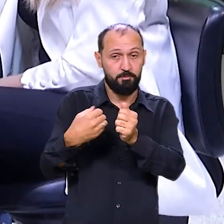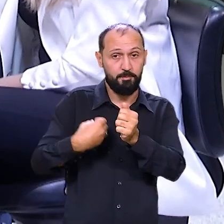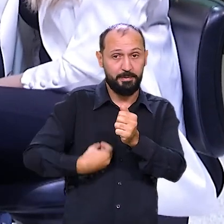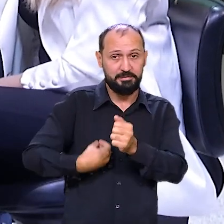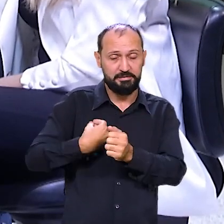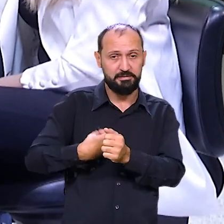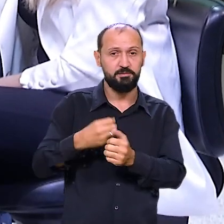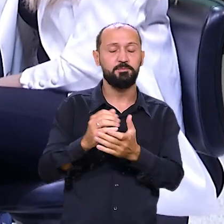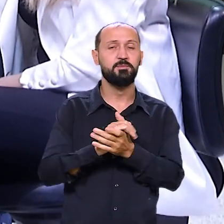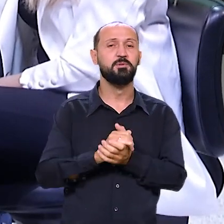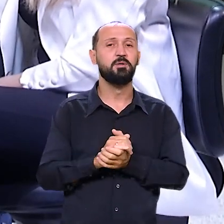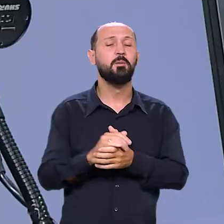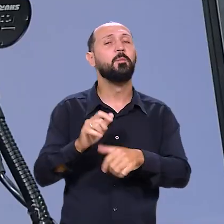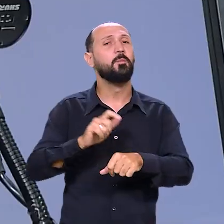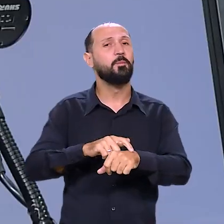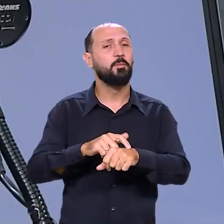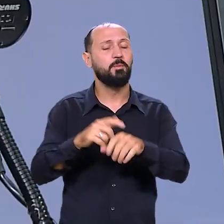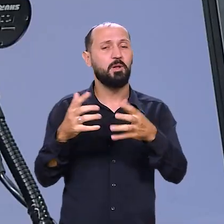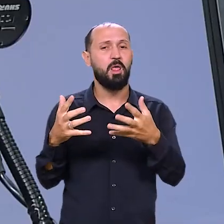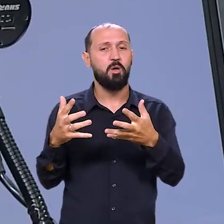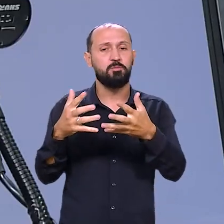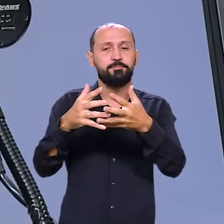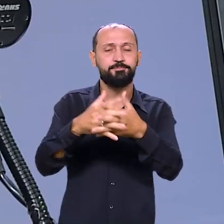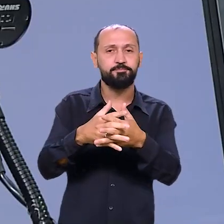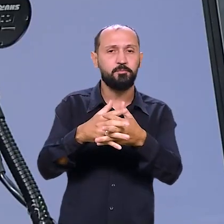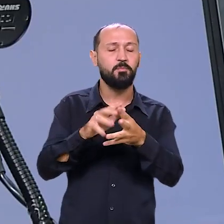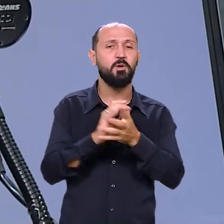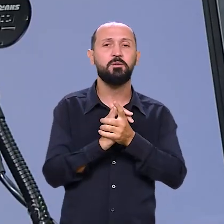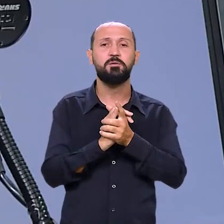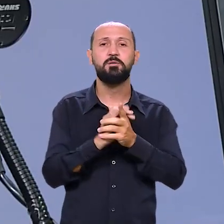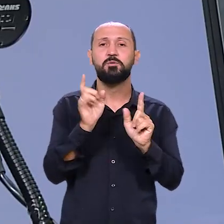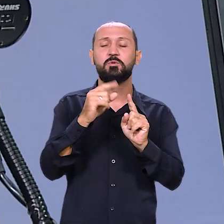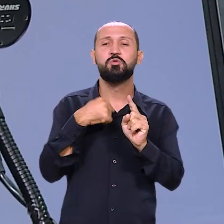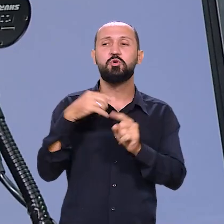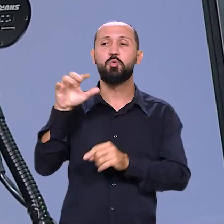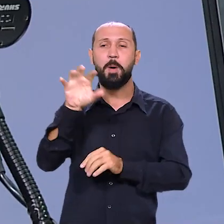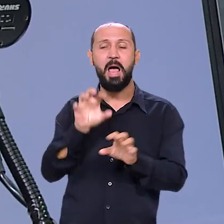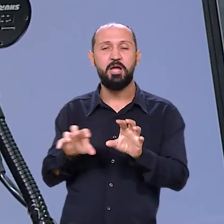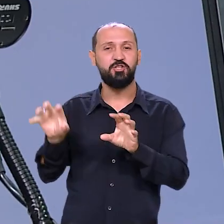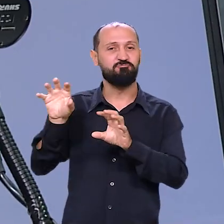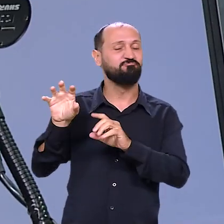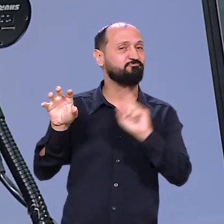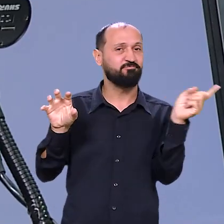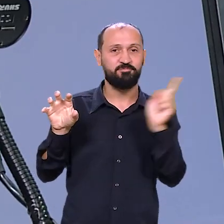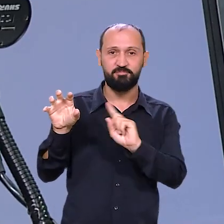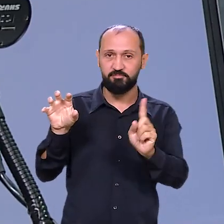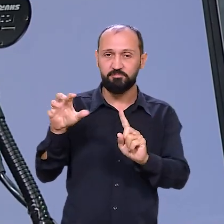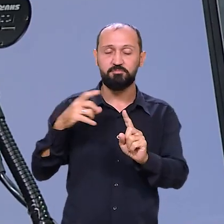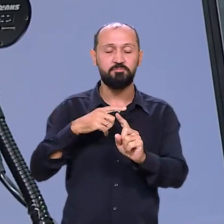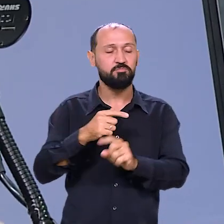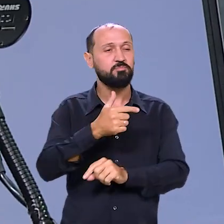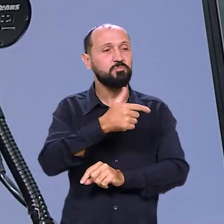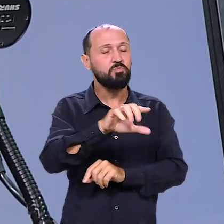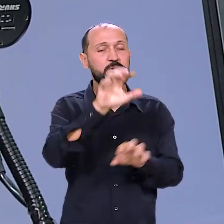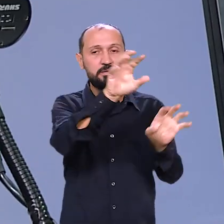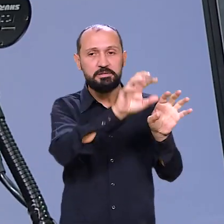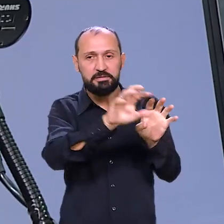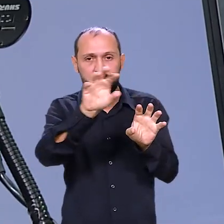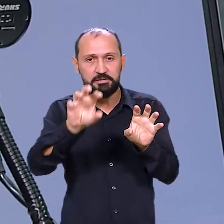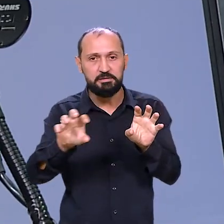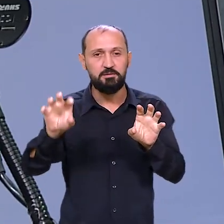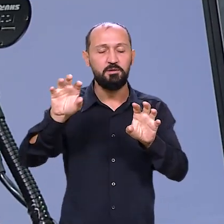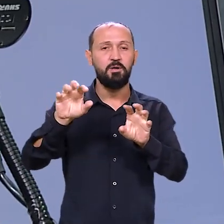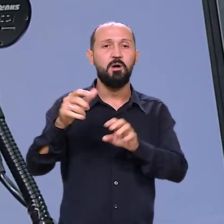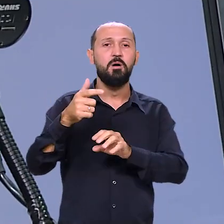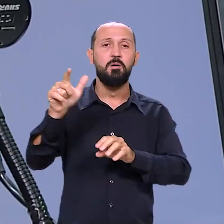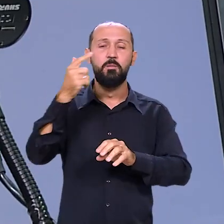integrando, porque essa é uma situação transversal, ou seja, ela não é só de uma região, ela passa por outras